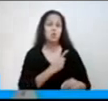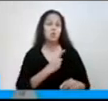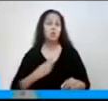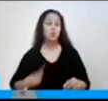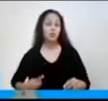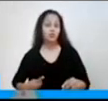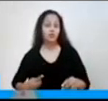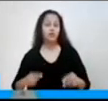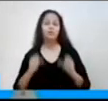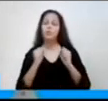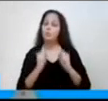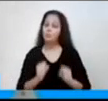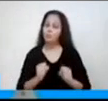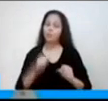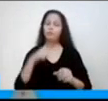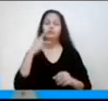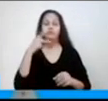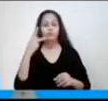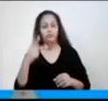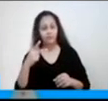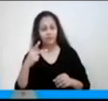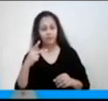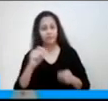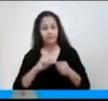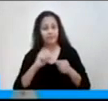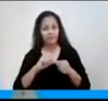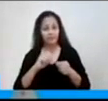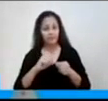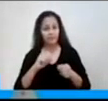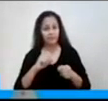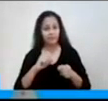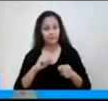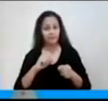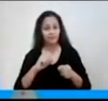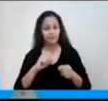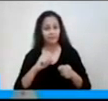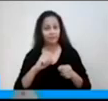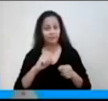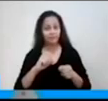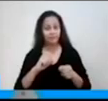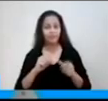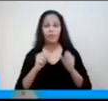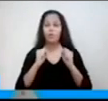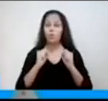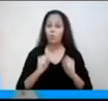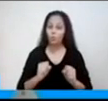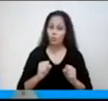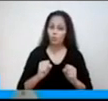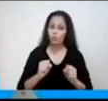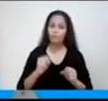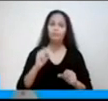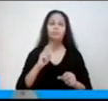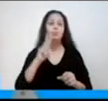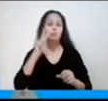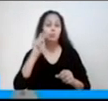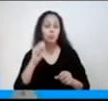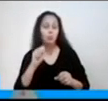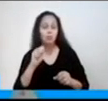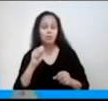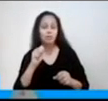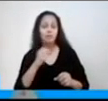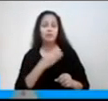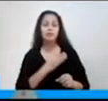um governador poderia fazer, né? O que um determinado político poderia fazer, né? Enquanto poder público, né?